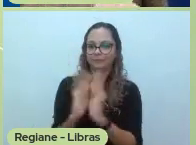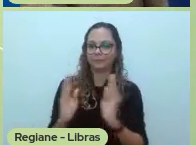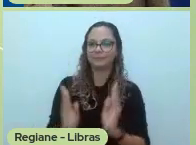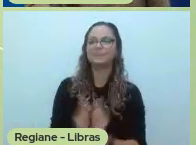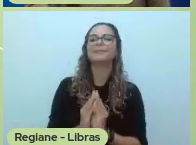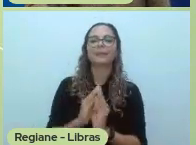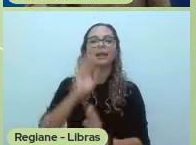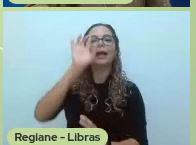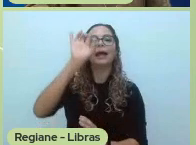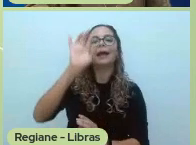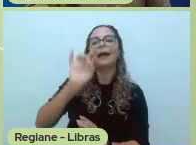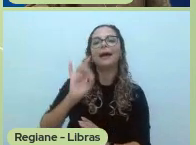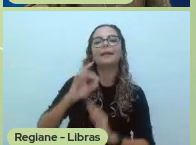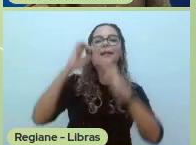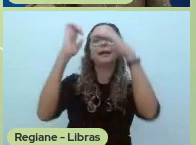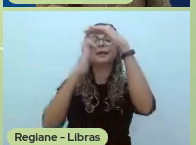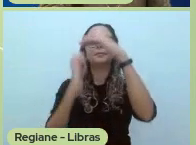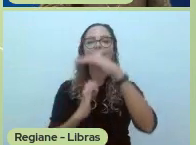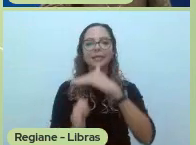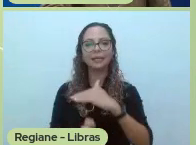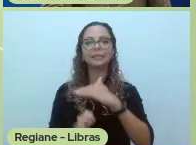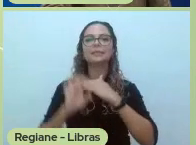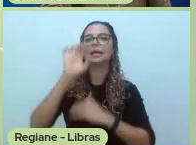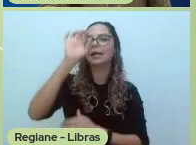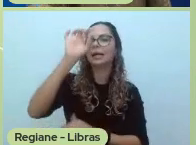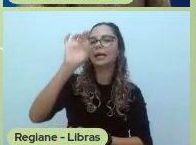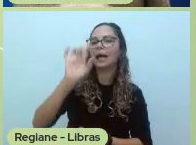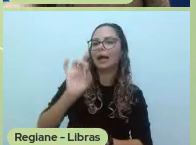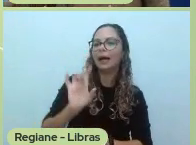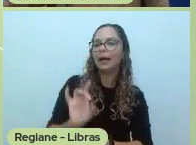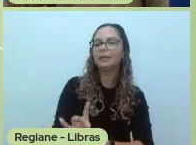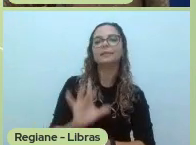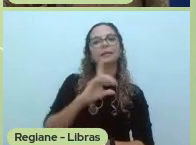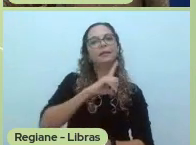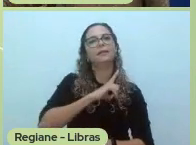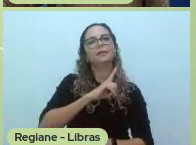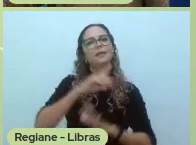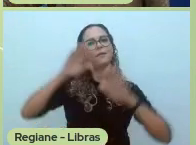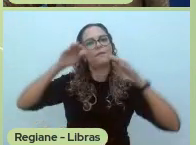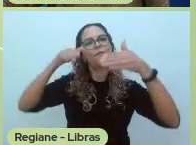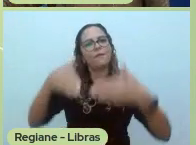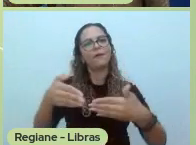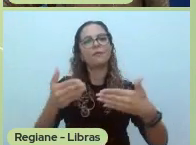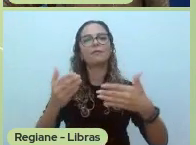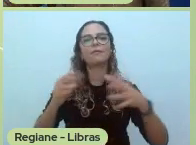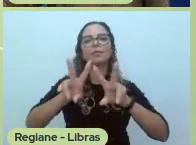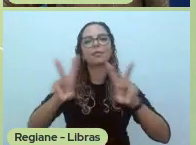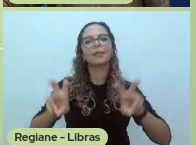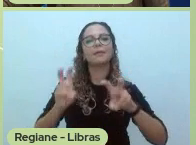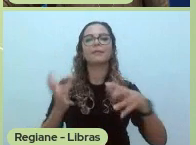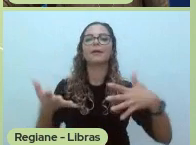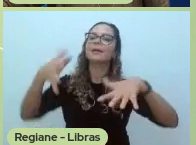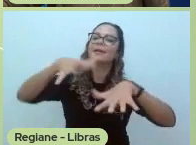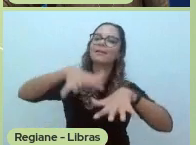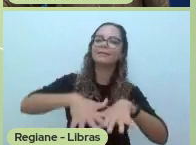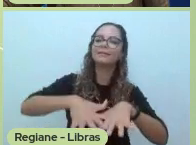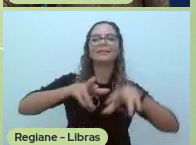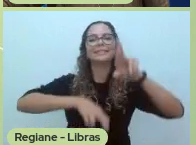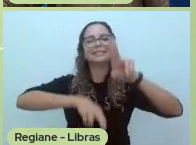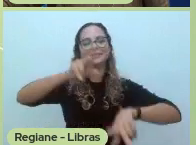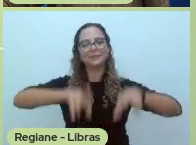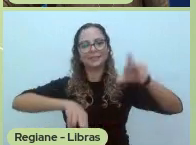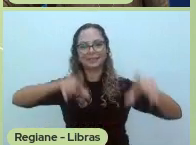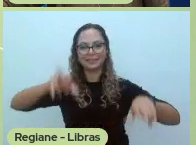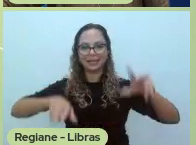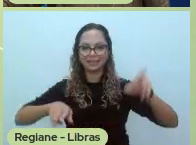vocês tem endereçado essa questão da inclusão e da diversidade dentro das suas respectivas áreas de atuação.